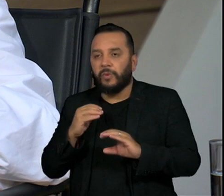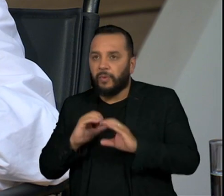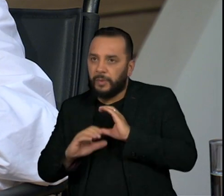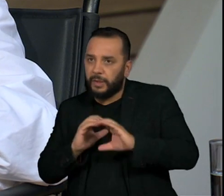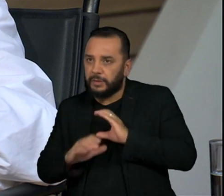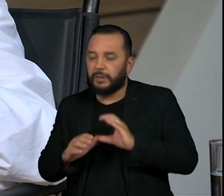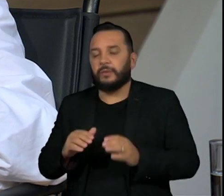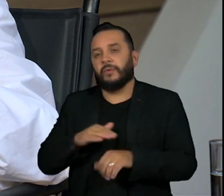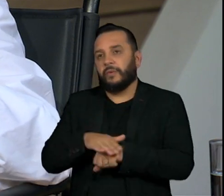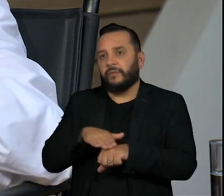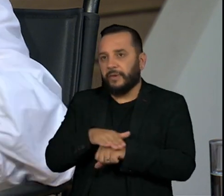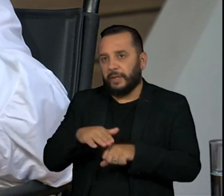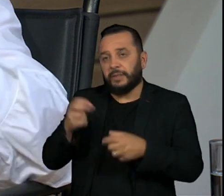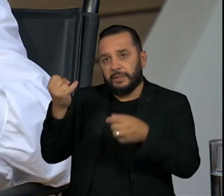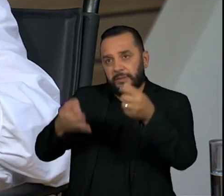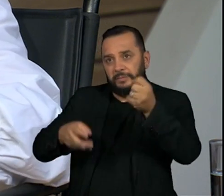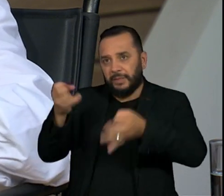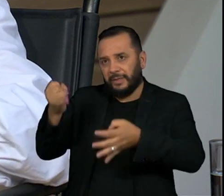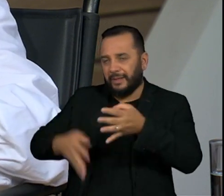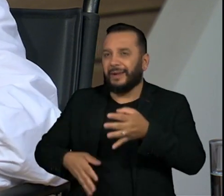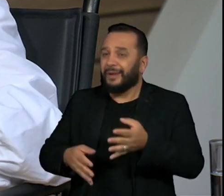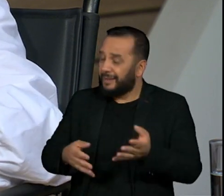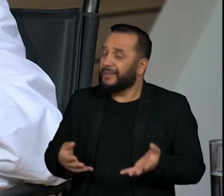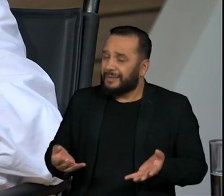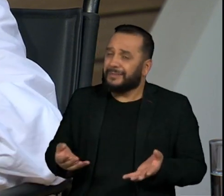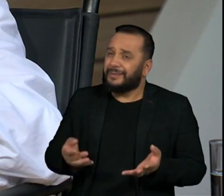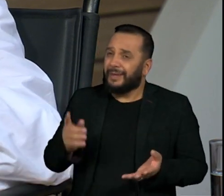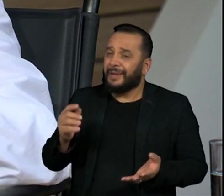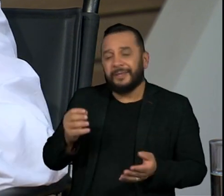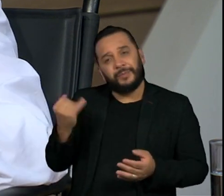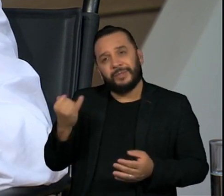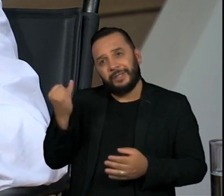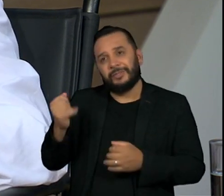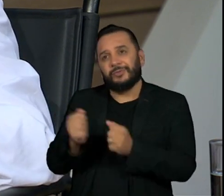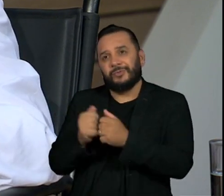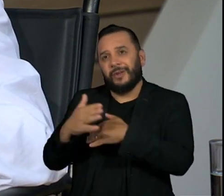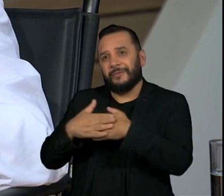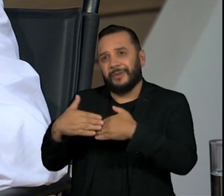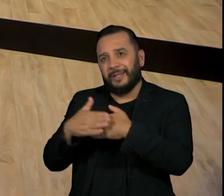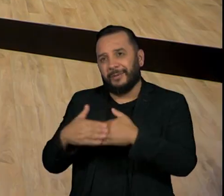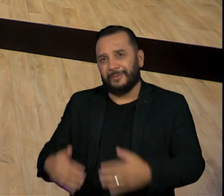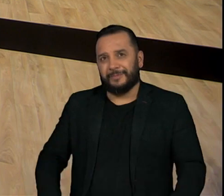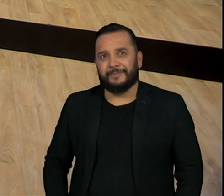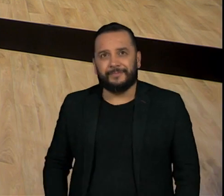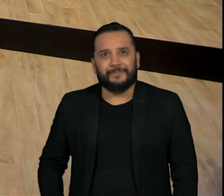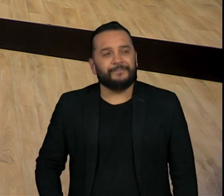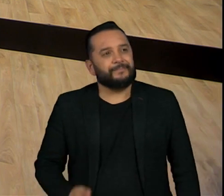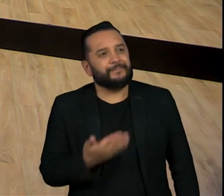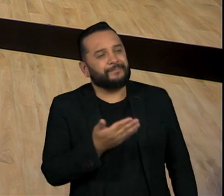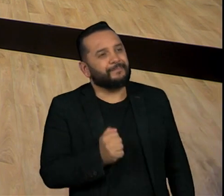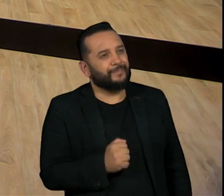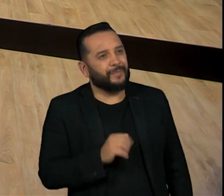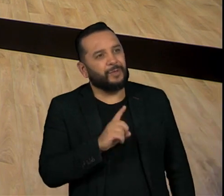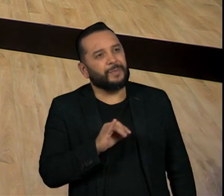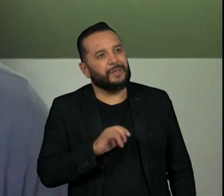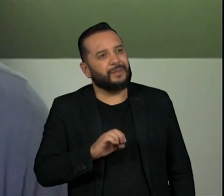sempre é muito bem-vinda e isso vem junto também com o afeto. Eu acho que é imprescindível. Palavrinha final,